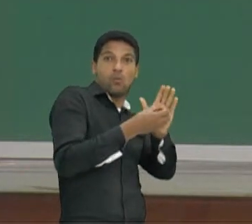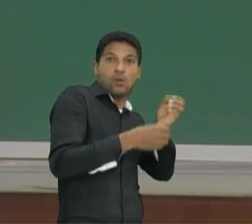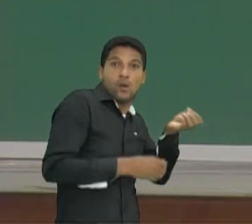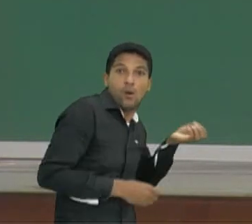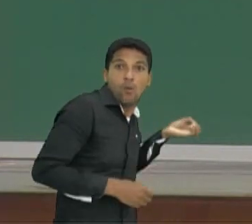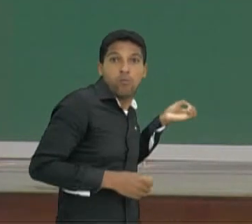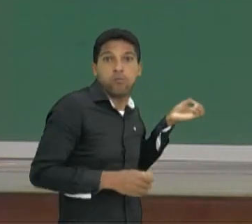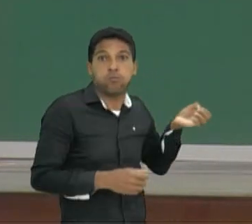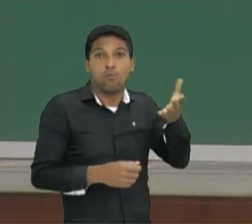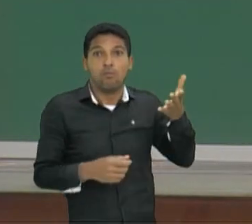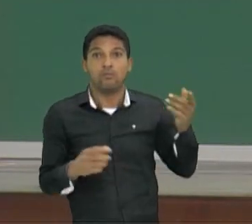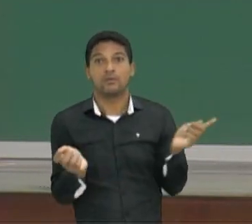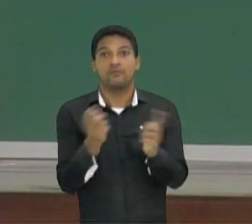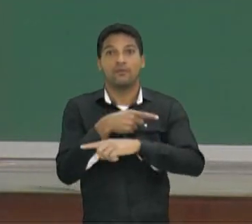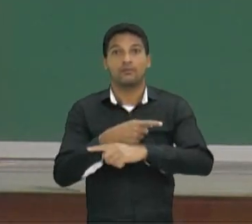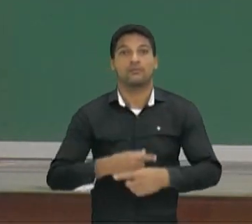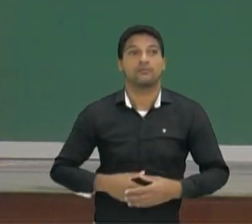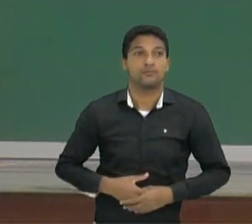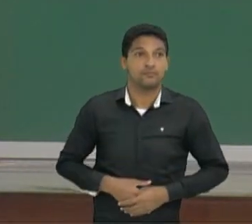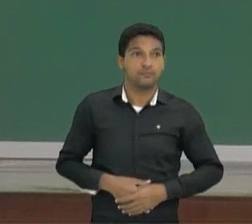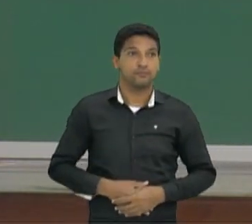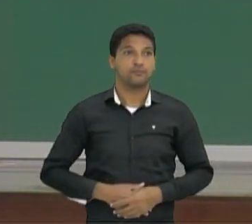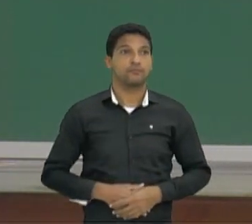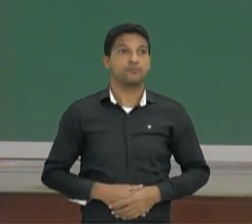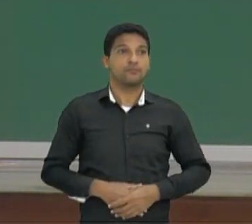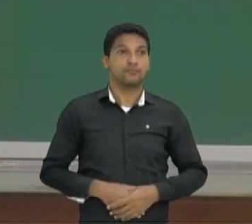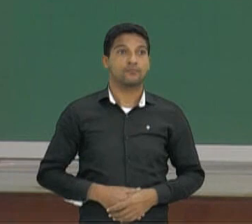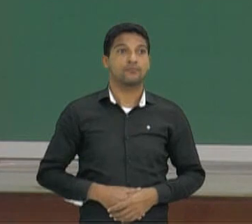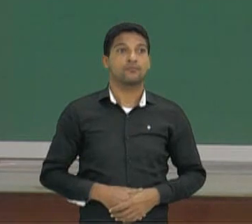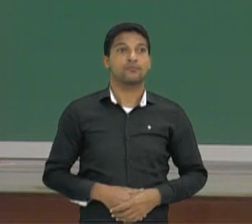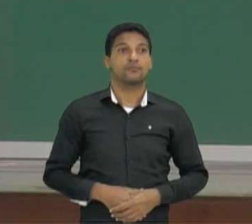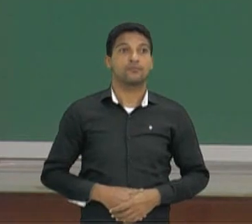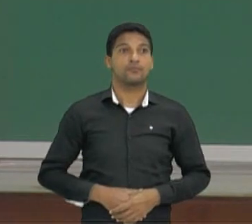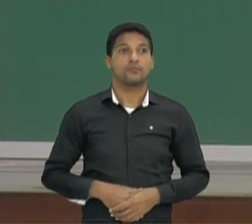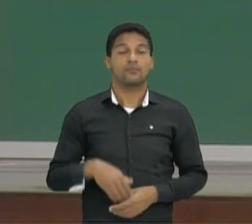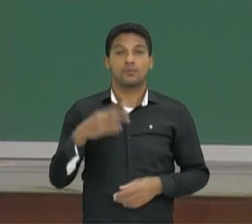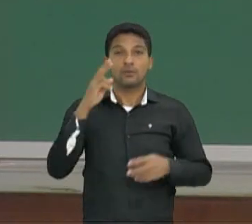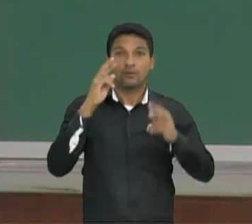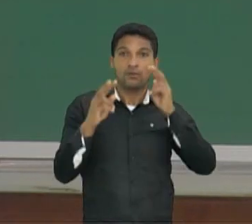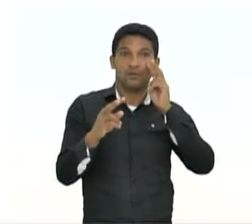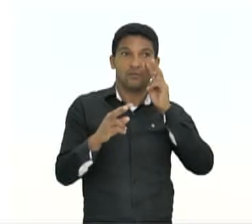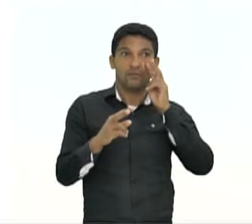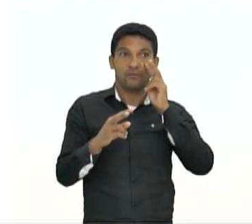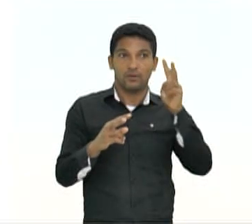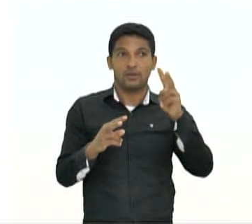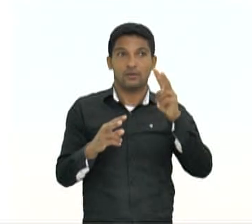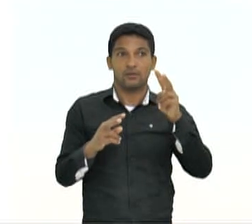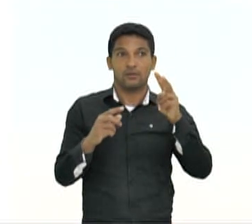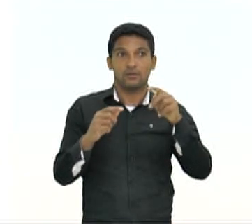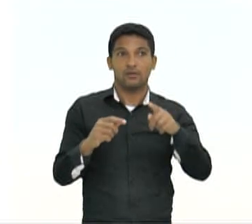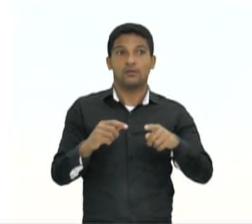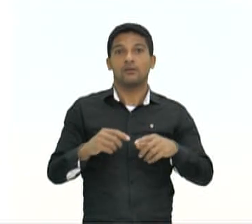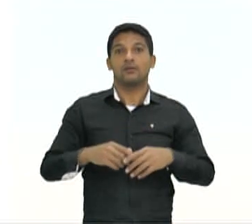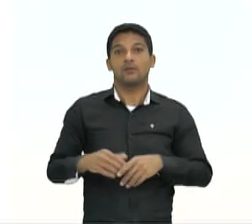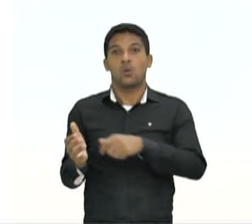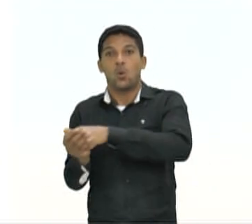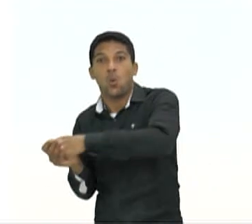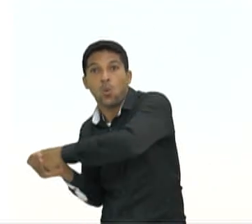para a equipe de beisebol. Então aqui nós temos, na imagem, como vocês podem ver, o rebatedor, atrás dele temos o catcher, que é um outro